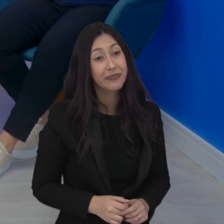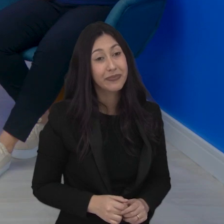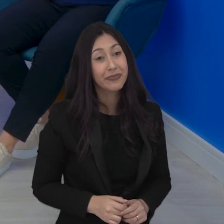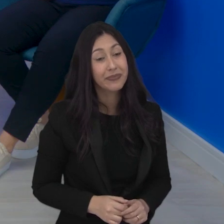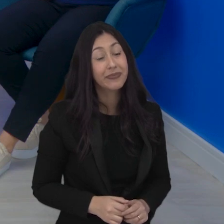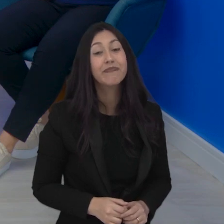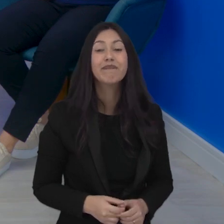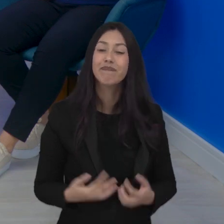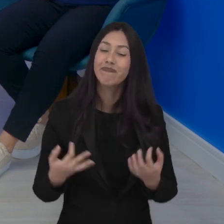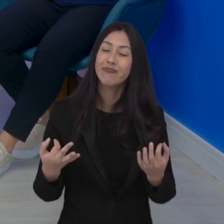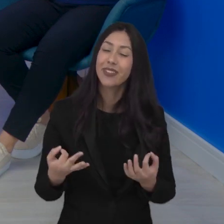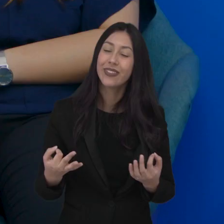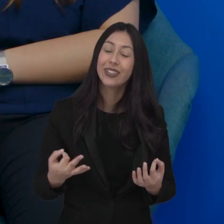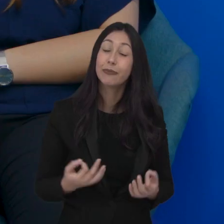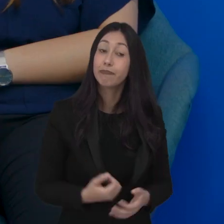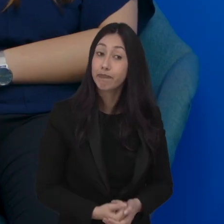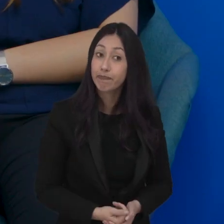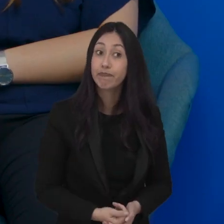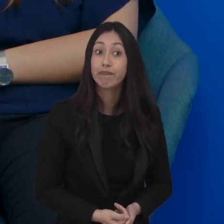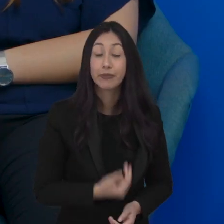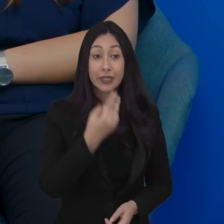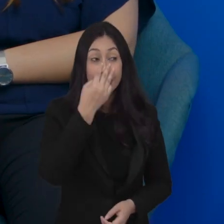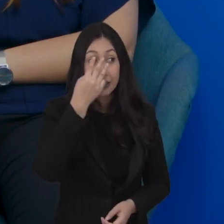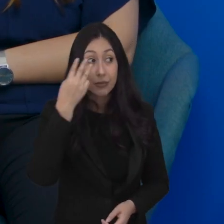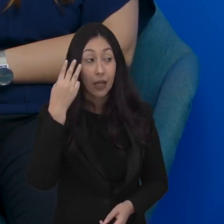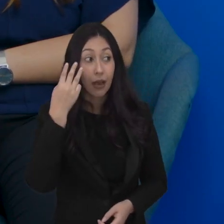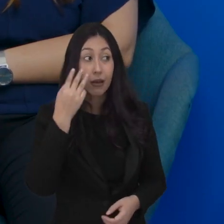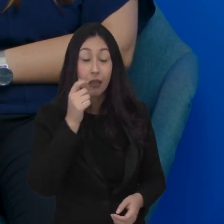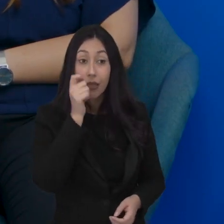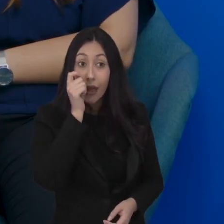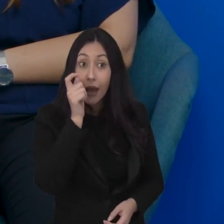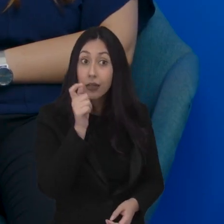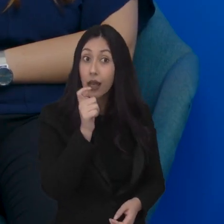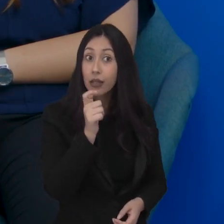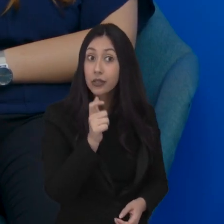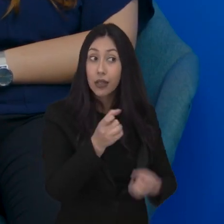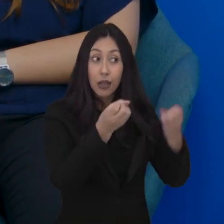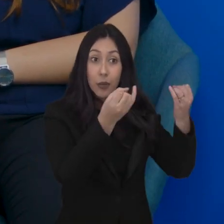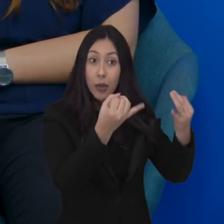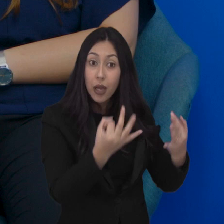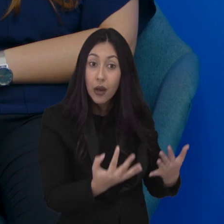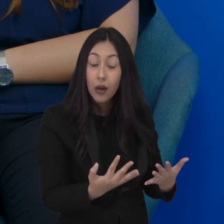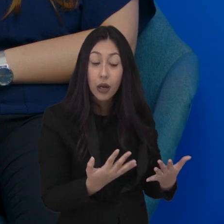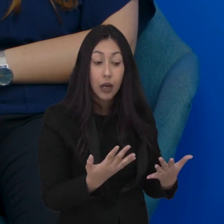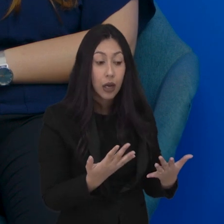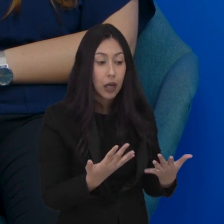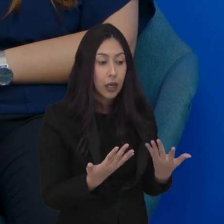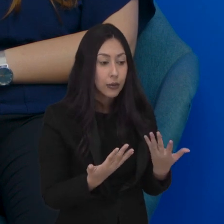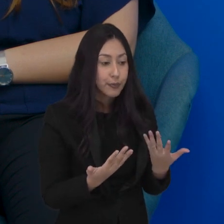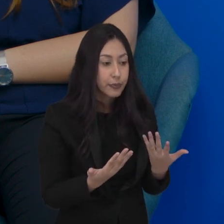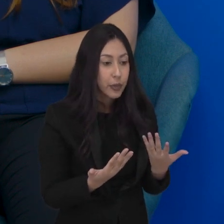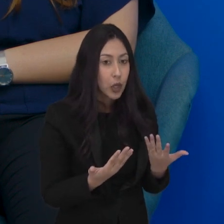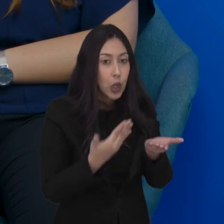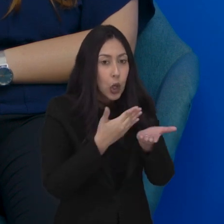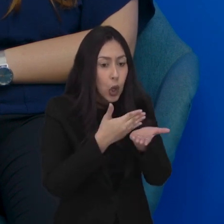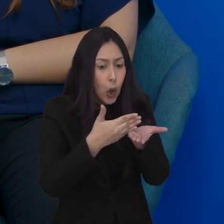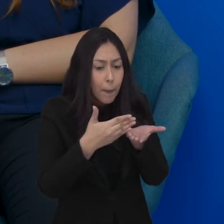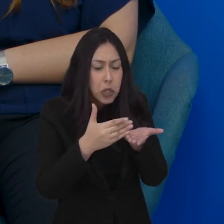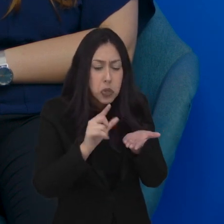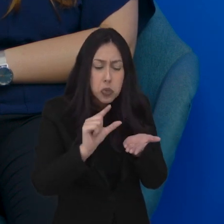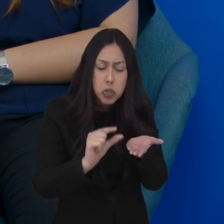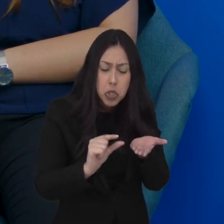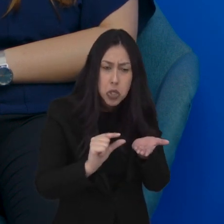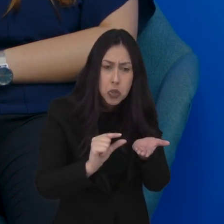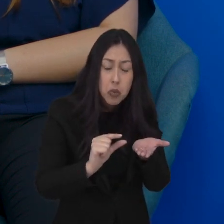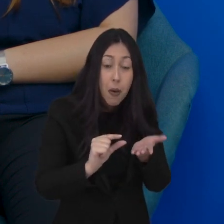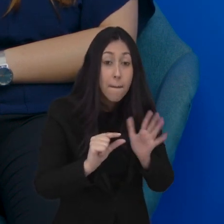né? Perfeito. Marina, é interessante como o Rafael explicou essa questão de como começa com algo